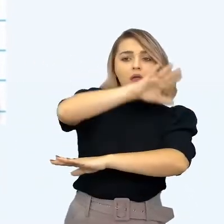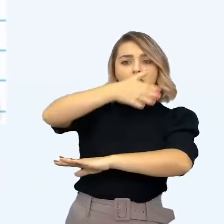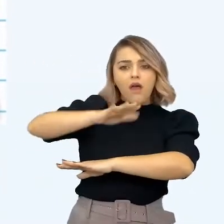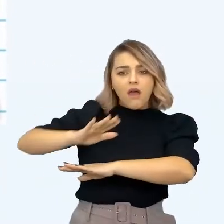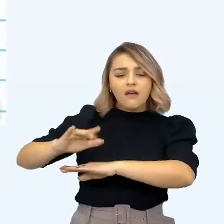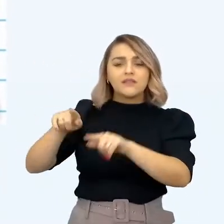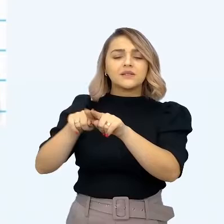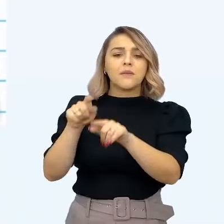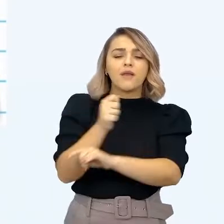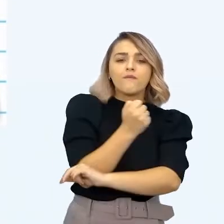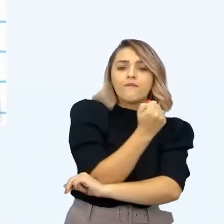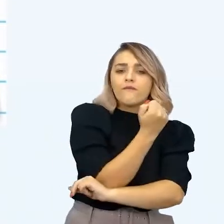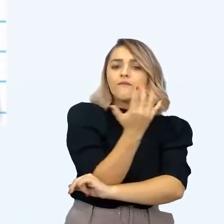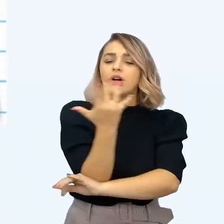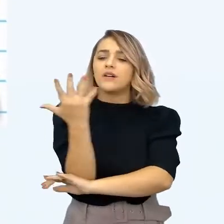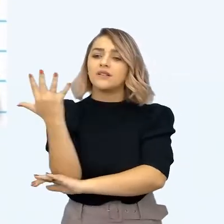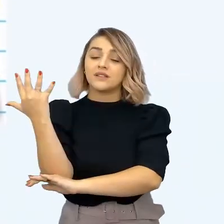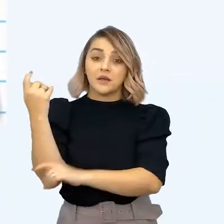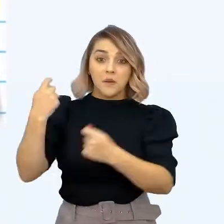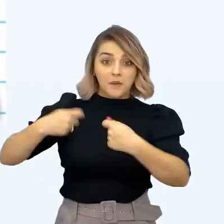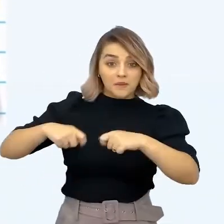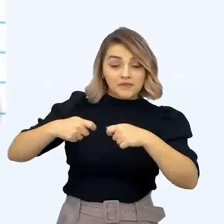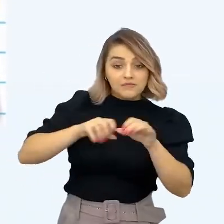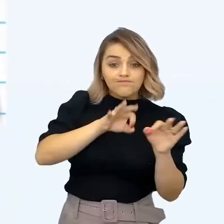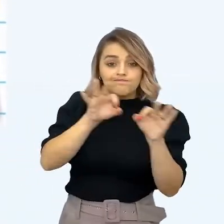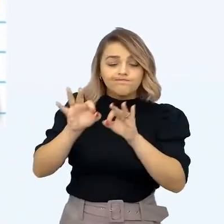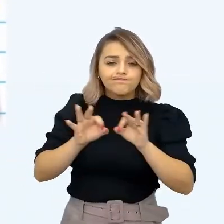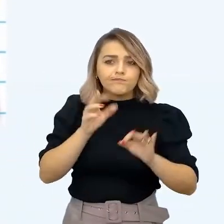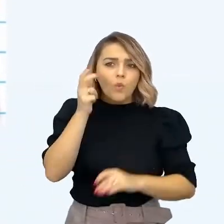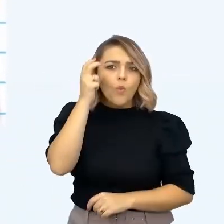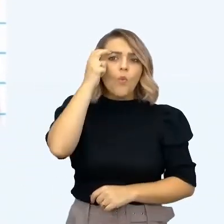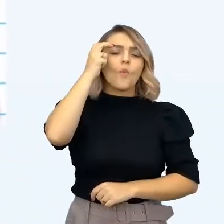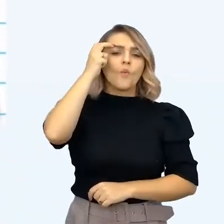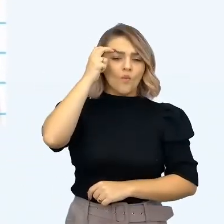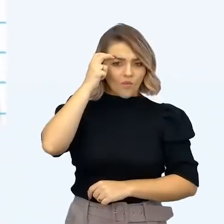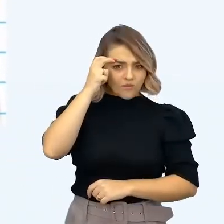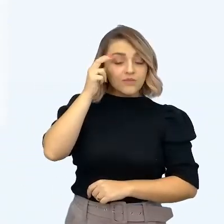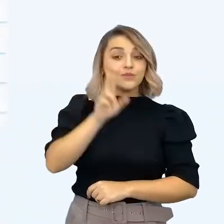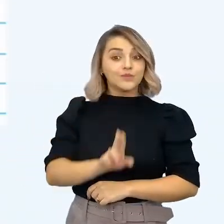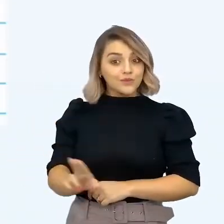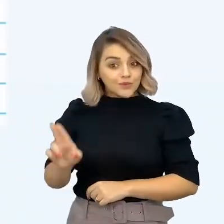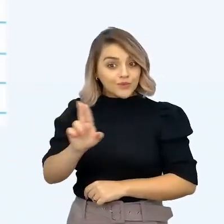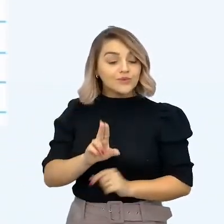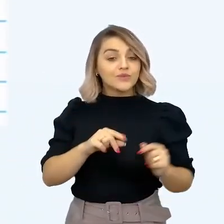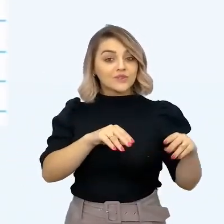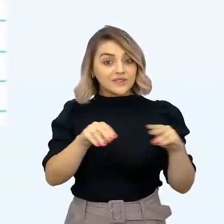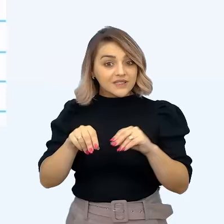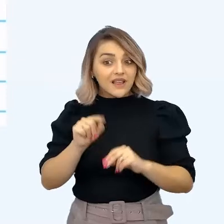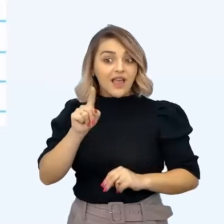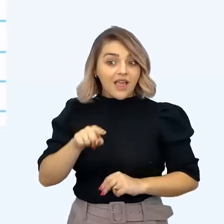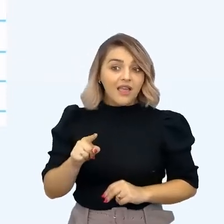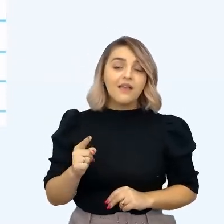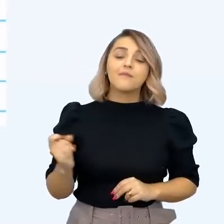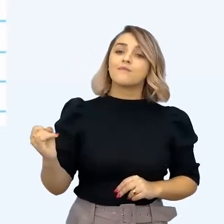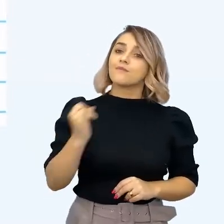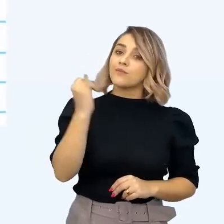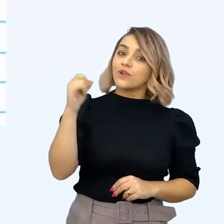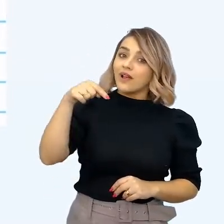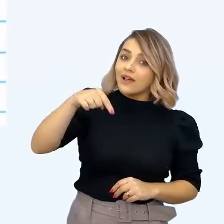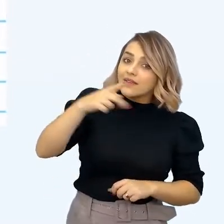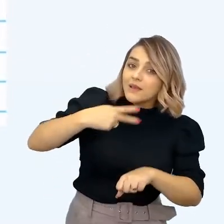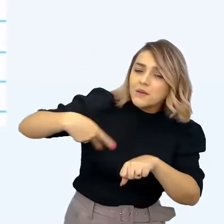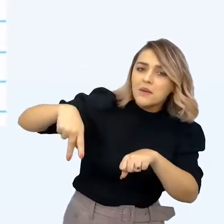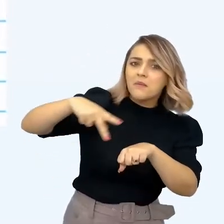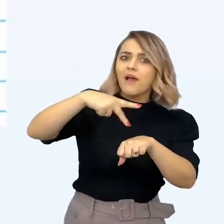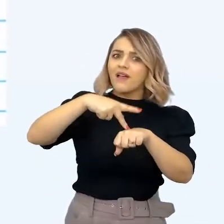precisas podemos realizar um planejamento consciente do uso das terras. O papel do solo é ainda mais relevante em um país como o nosso, com